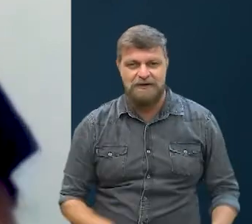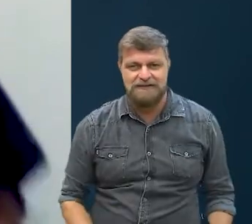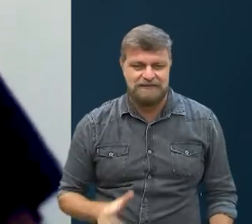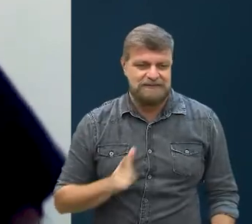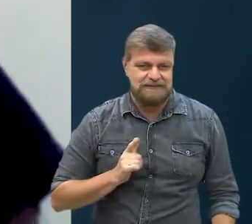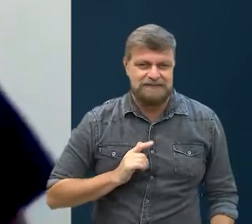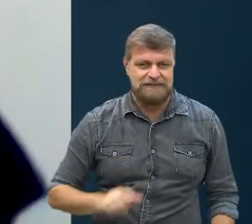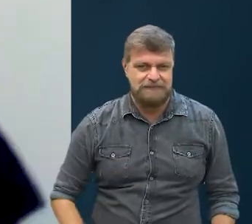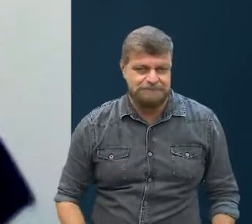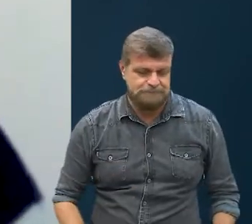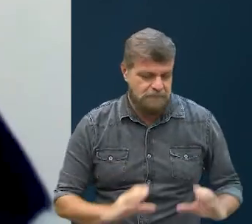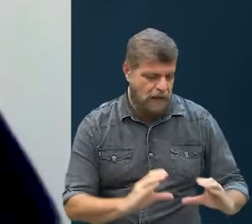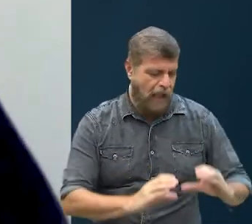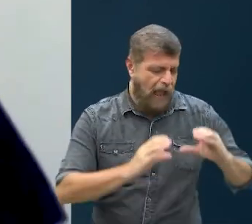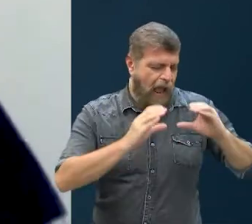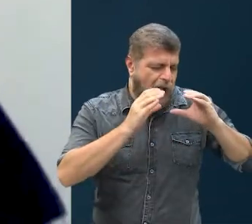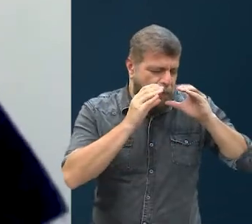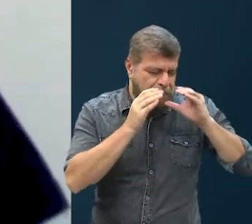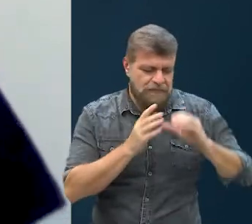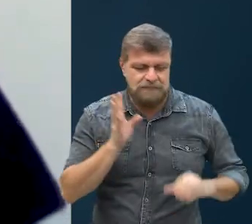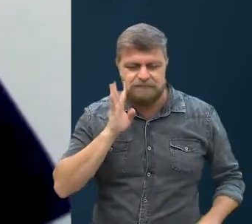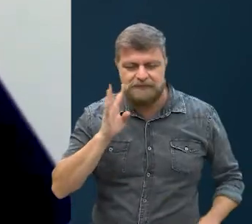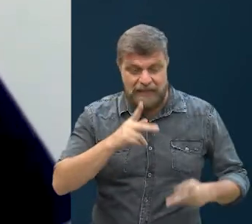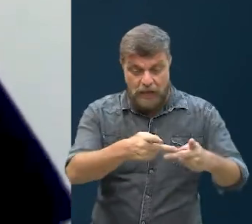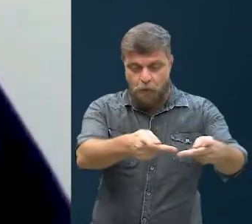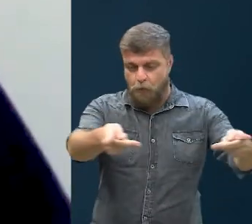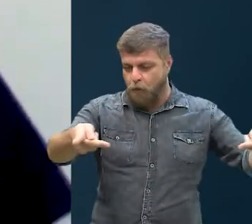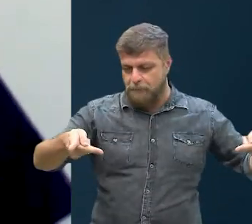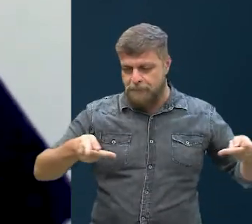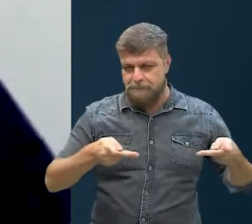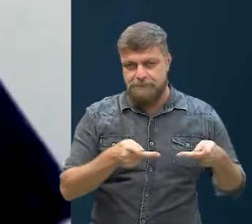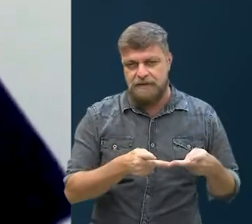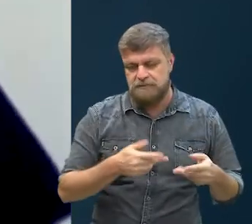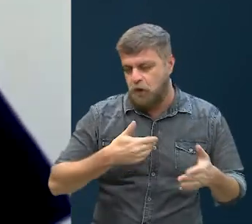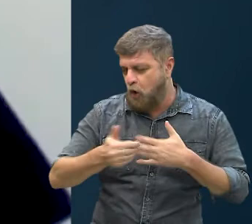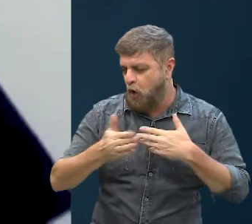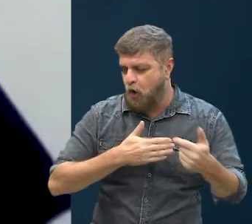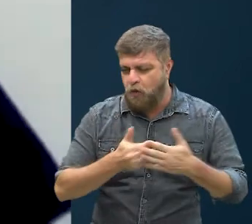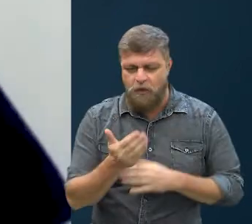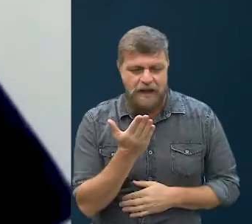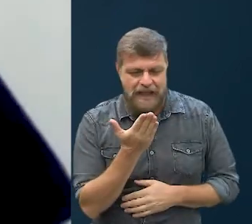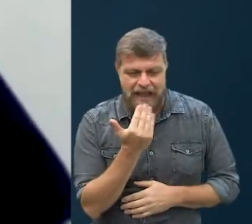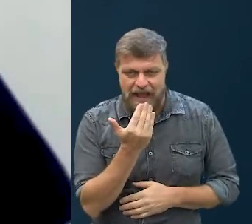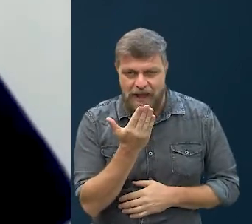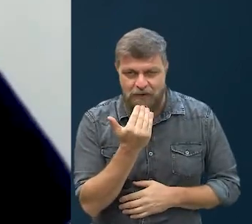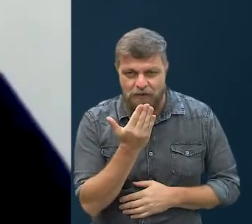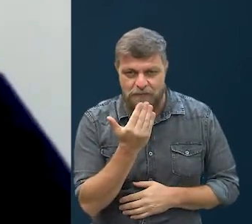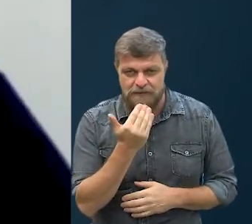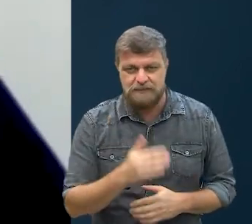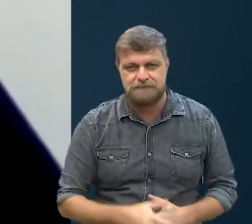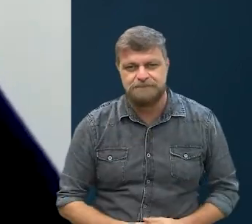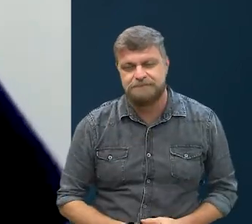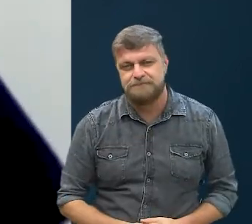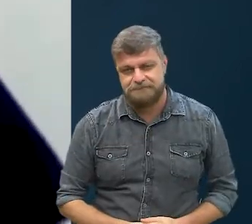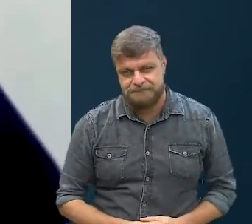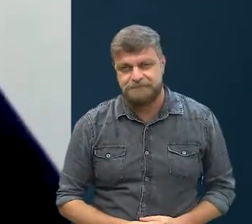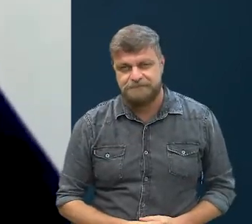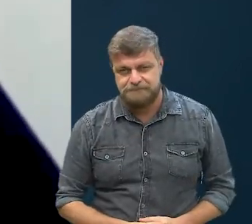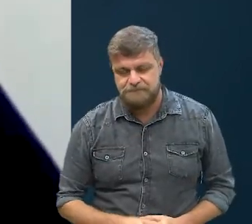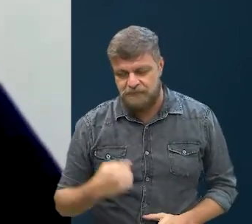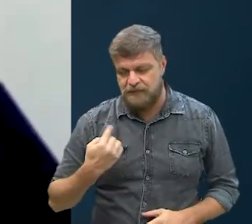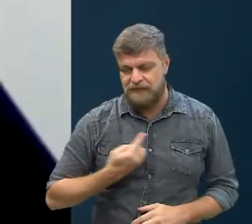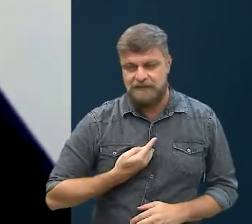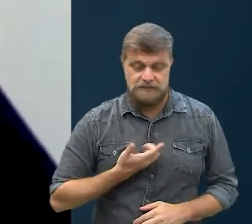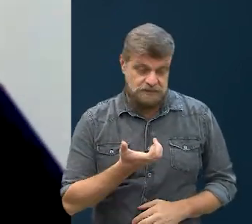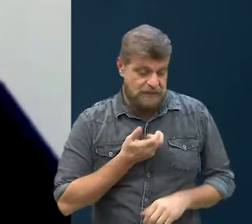um donut legal, eu quero um hambúrguer legal, uma pizza, seja qual for, né, o tipo de alimentação que a